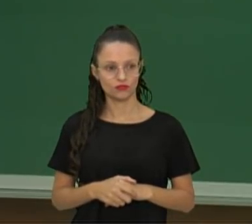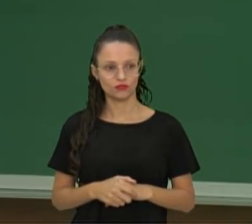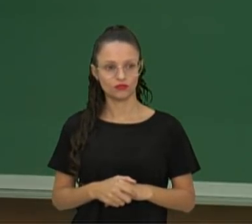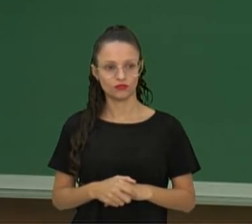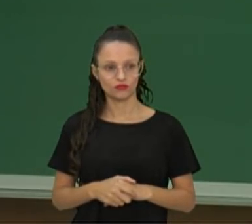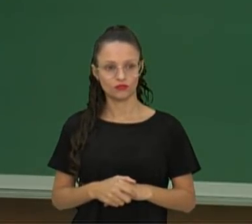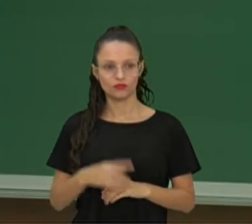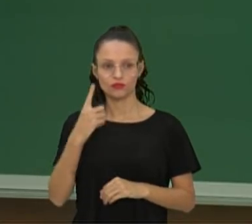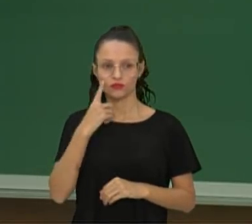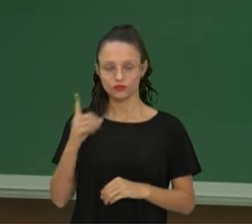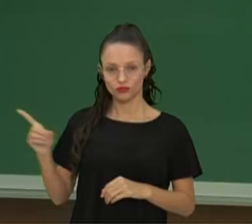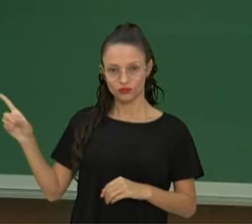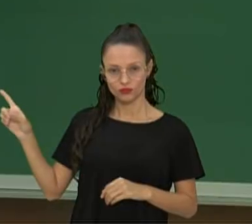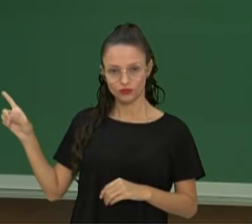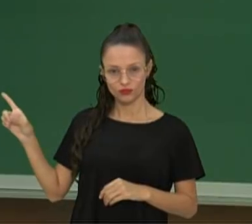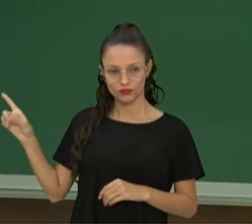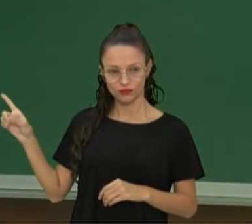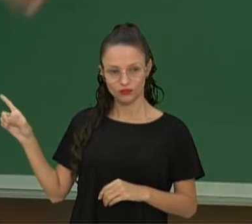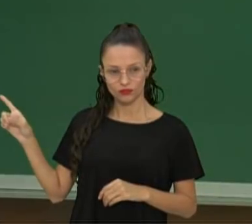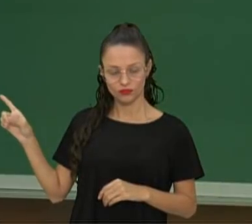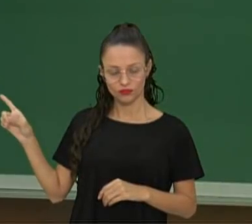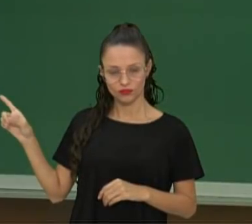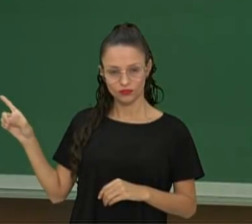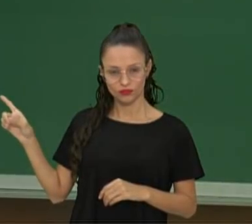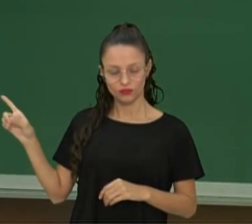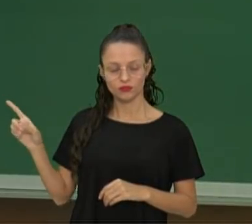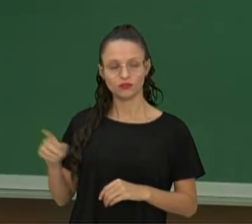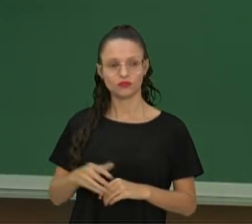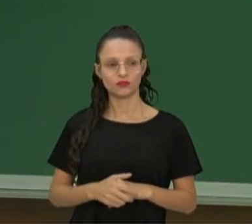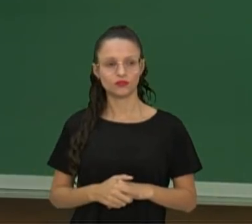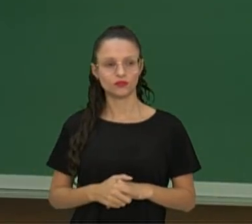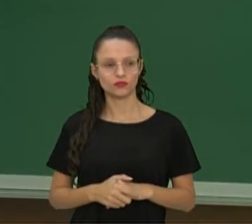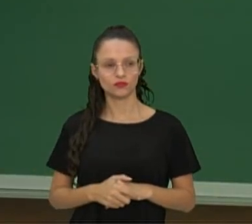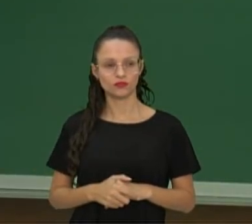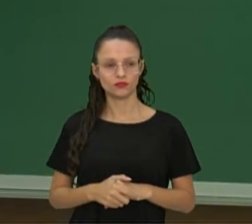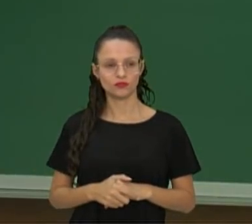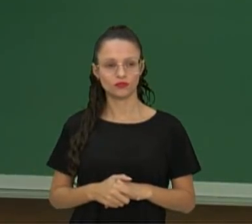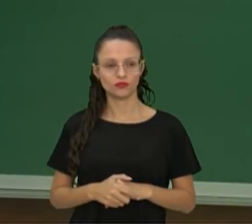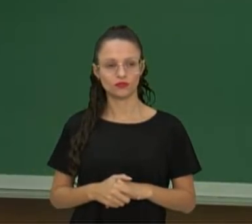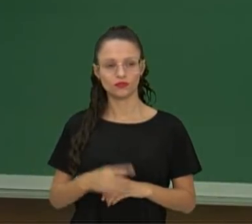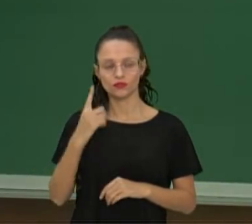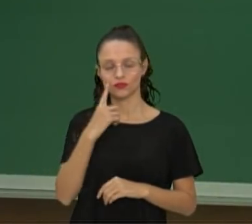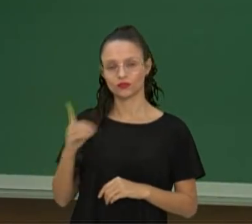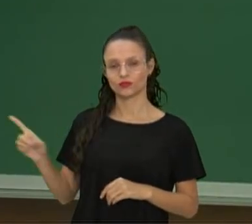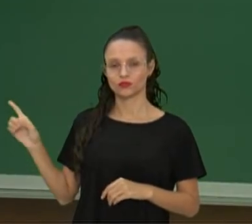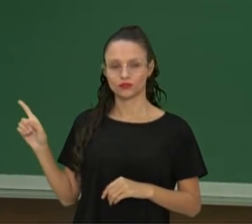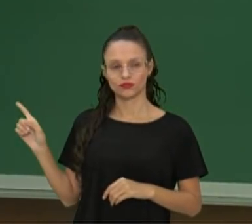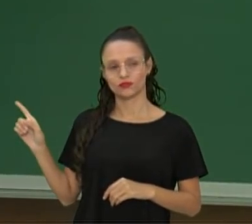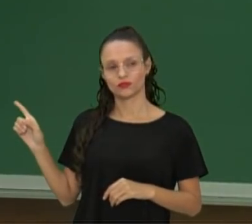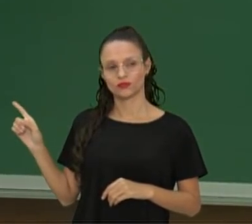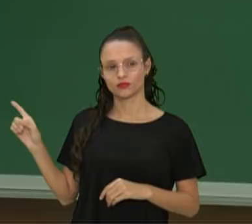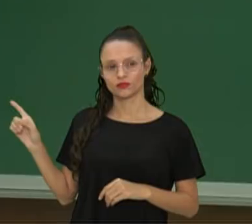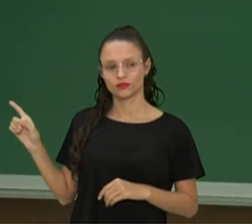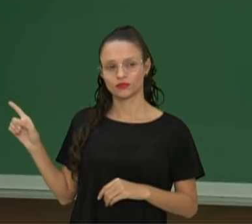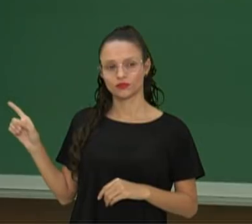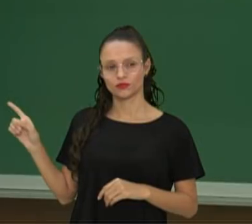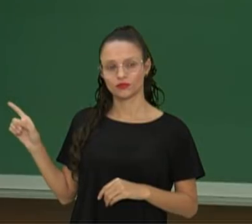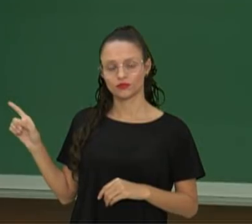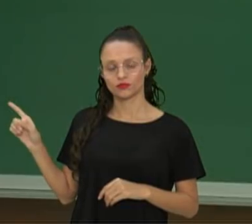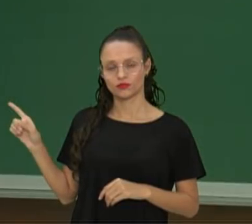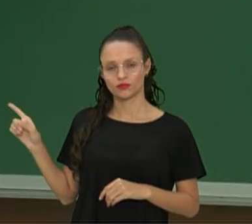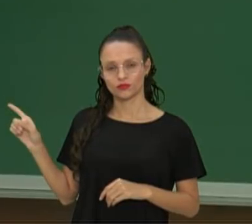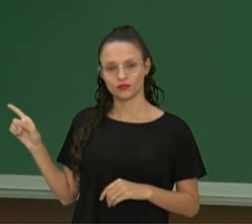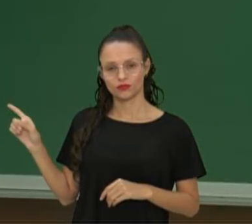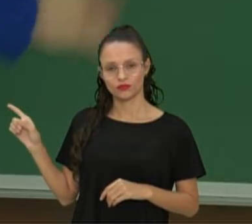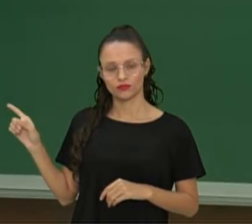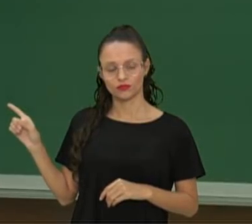Agora tá ali, ó, x ao quadrado, menos 3x, mais 1. Ó, 1 vezes x ao quadrado, 1 vezes menos 3x, menos 3x, e